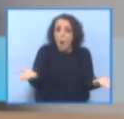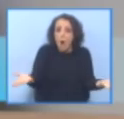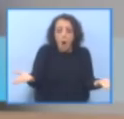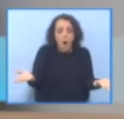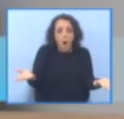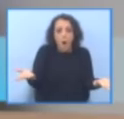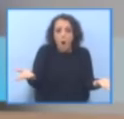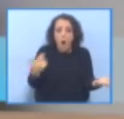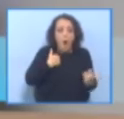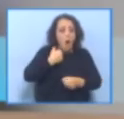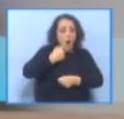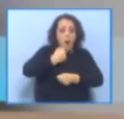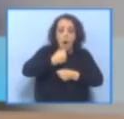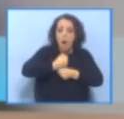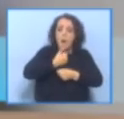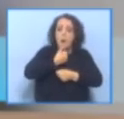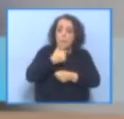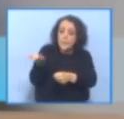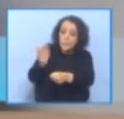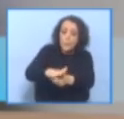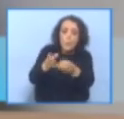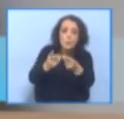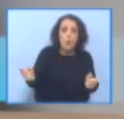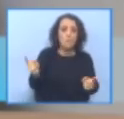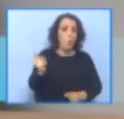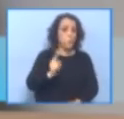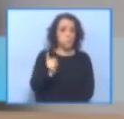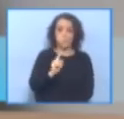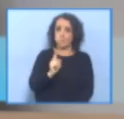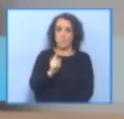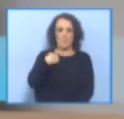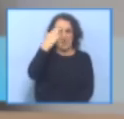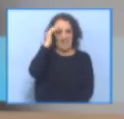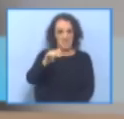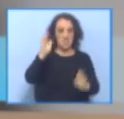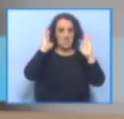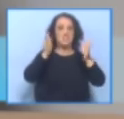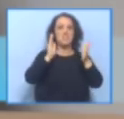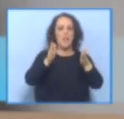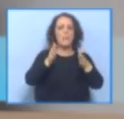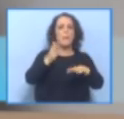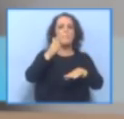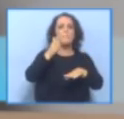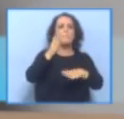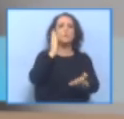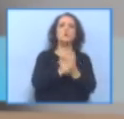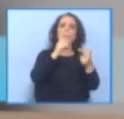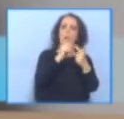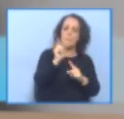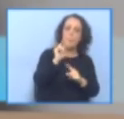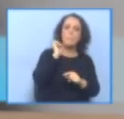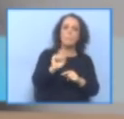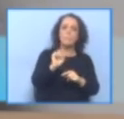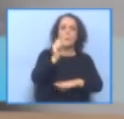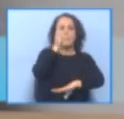temos recursos para consertar. Penso que essa é uma estrada partilhada, portanto não é só municipal, mas seja